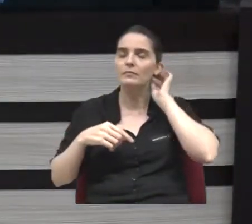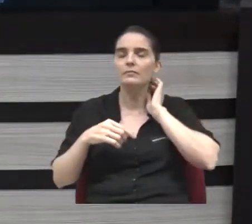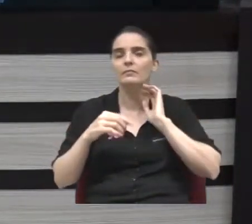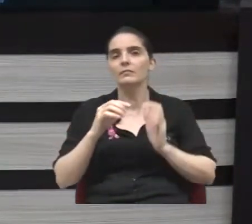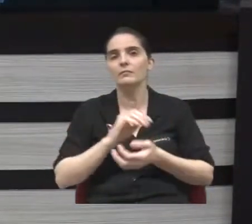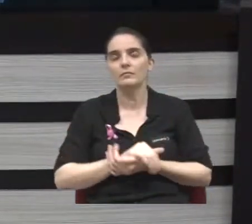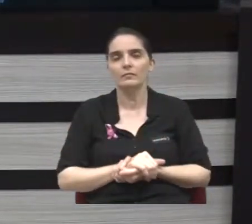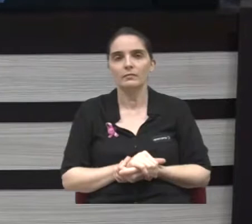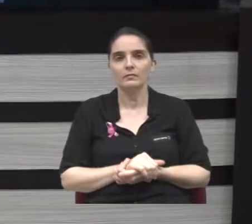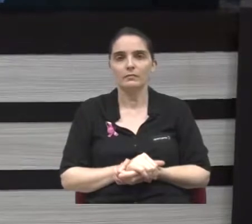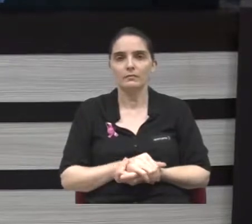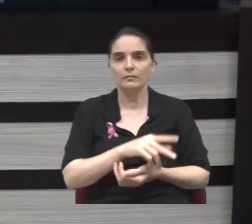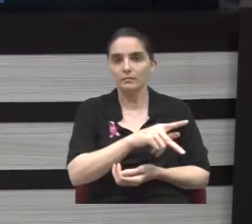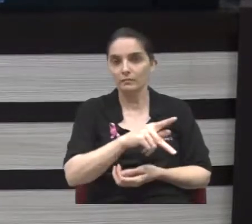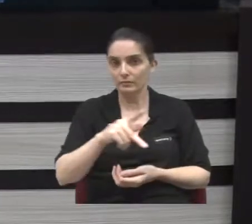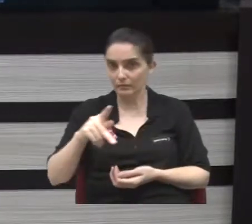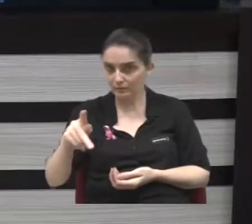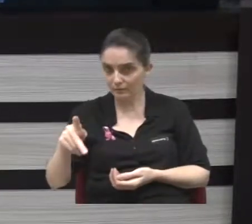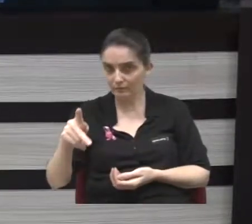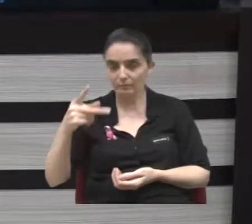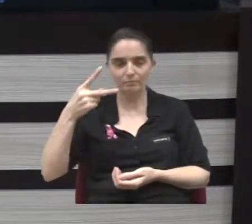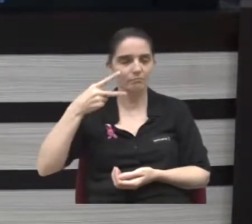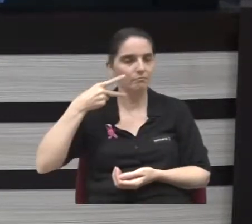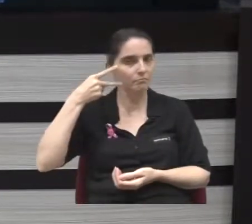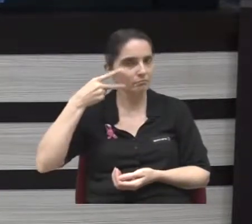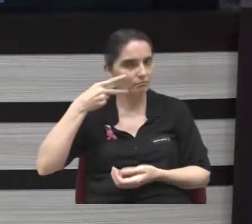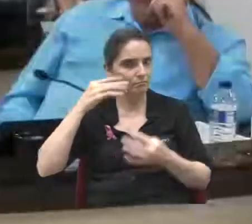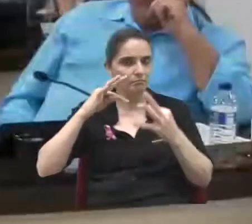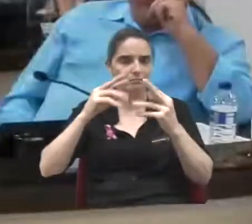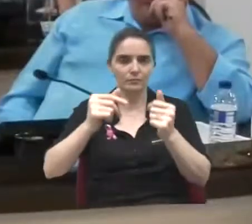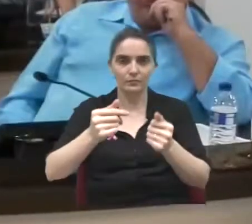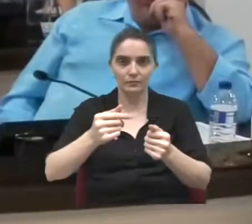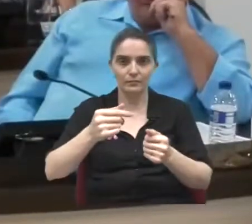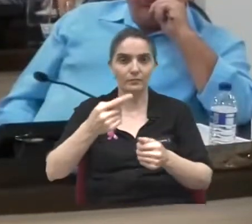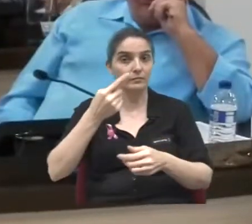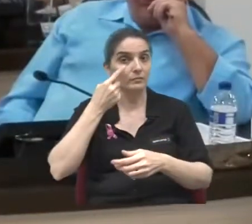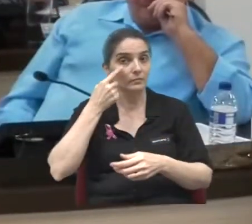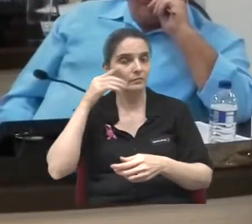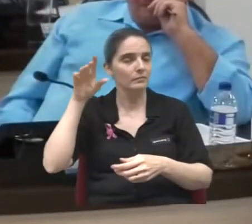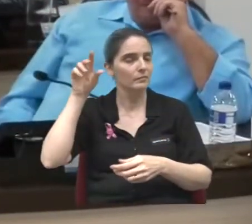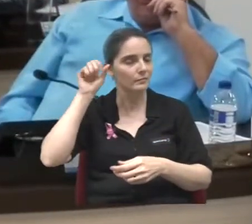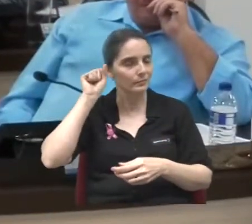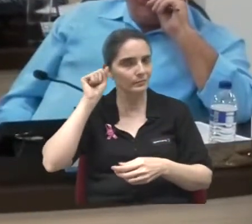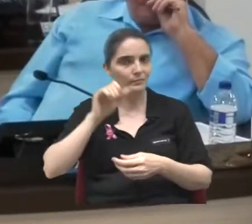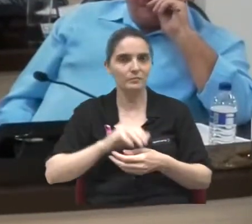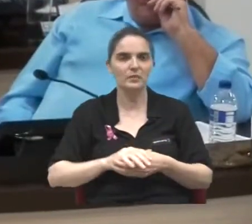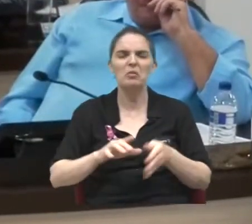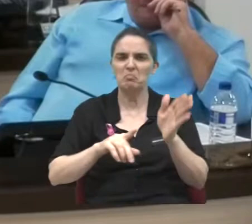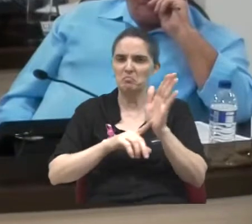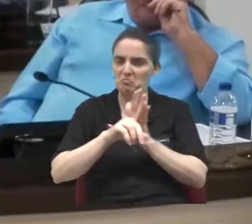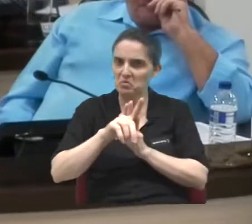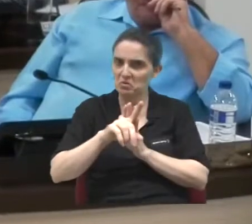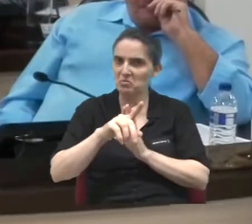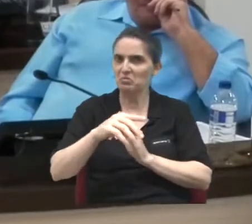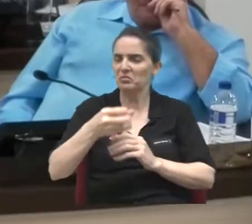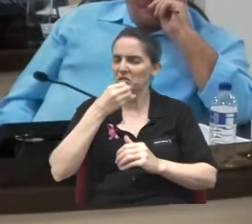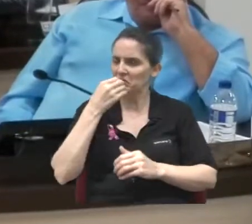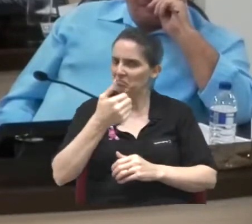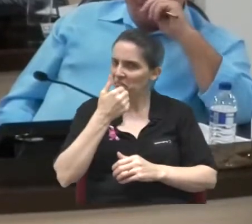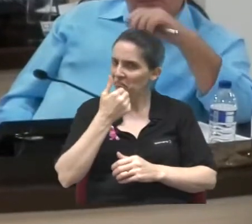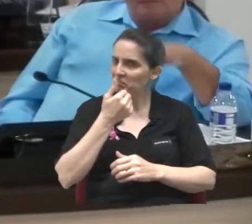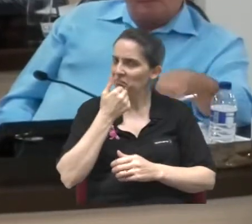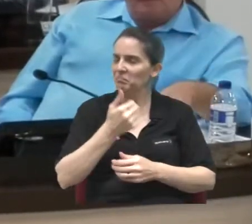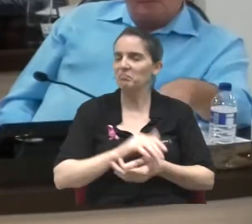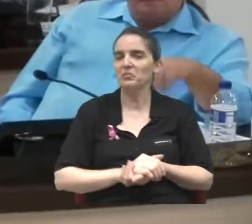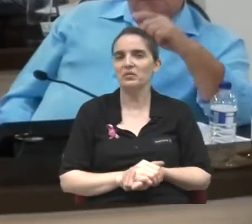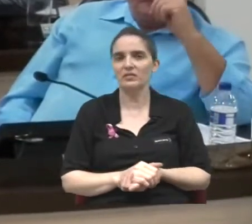Senhor presidente, nobres colegas, a todos que nos assistem e nos ouvem, excelente requerimento, vereadora Érica. Realmente está